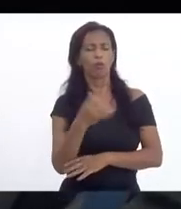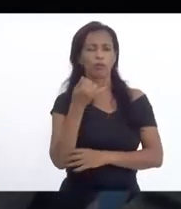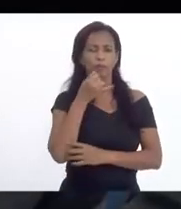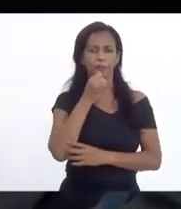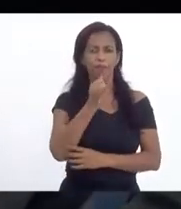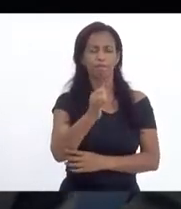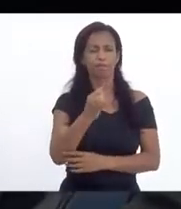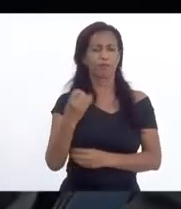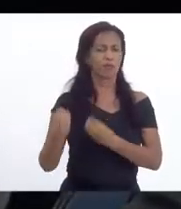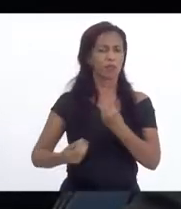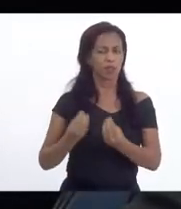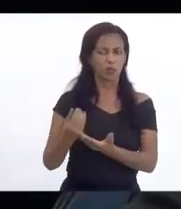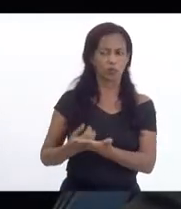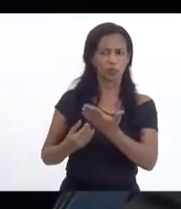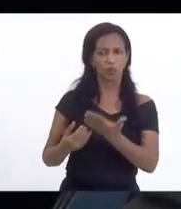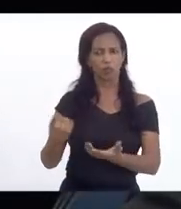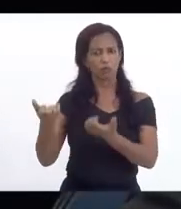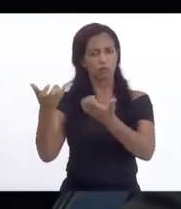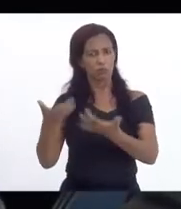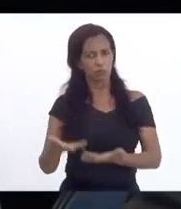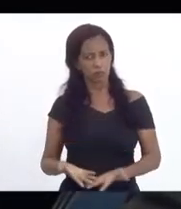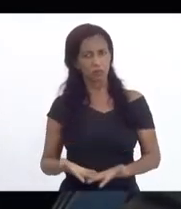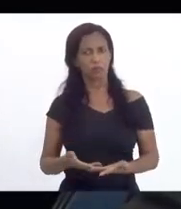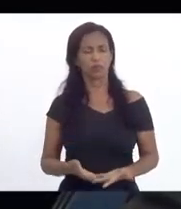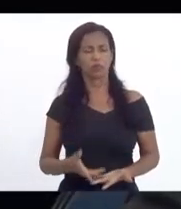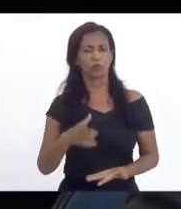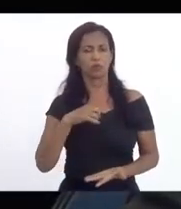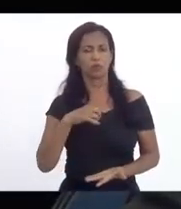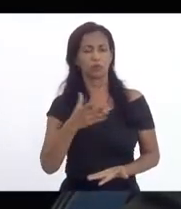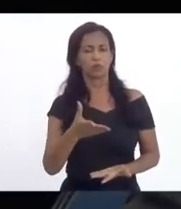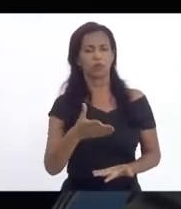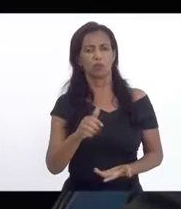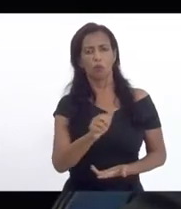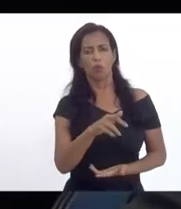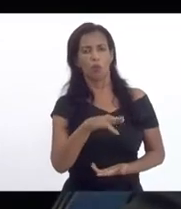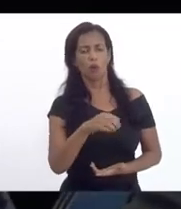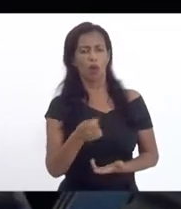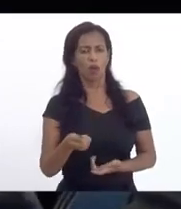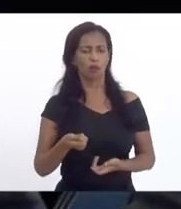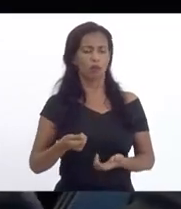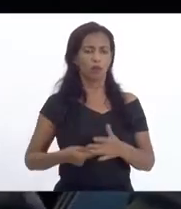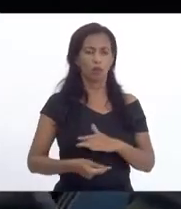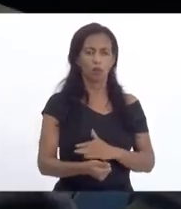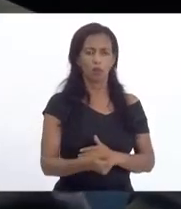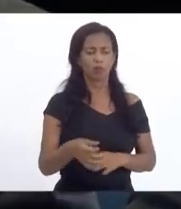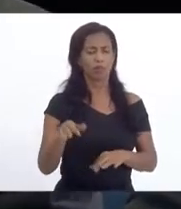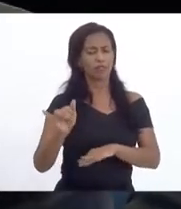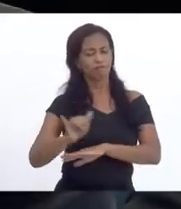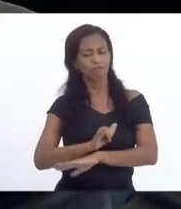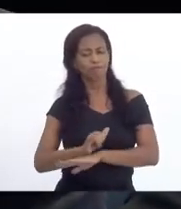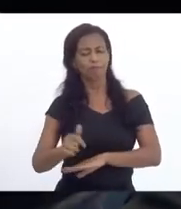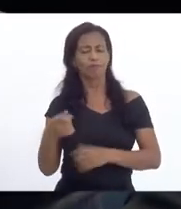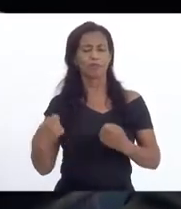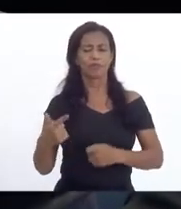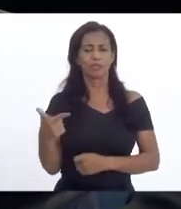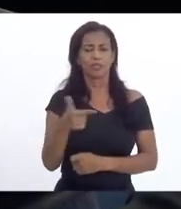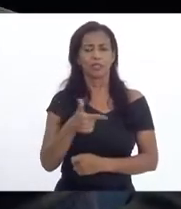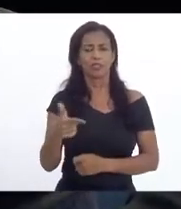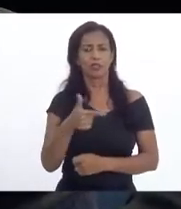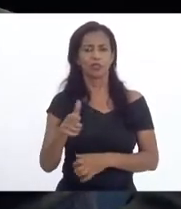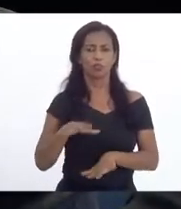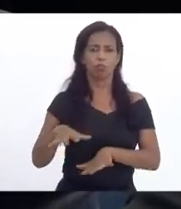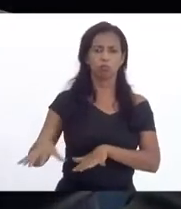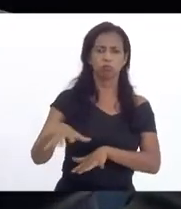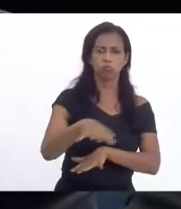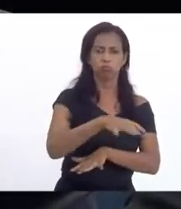energias, como o Jefferson bem falou. Nós temos a questão do agronegócio, mas o planejamento tem que ser das 22 regiões para que a gente